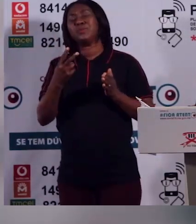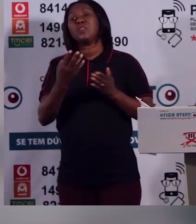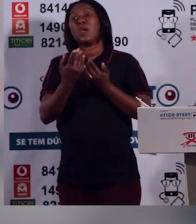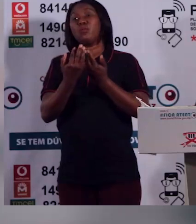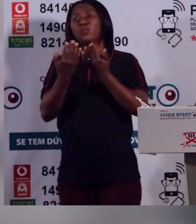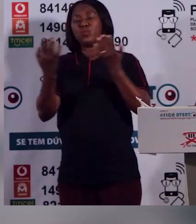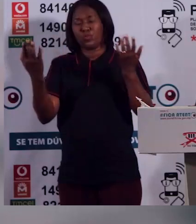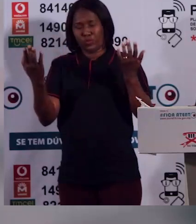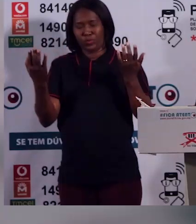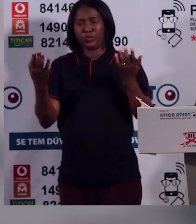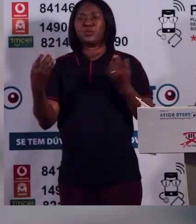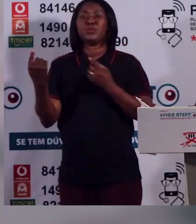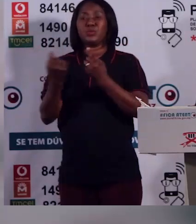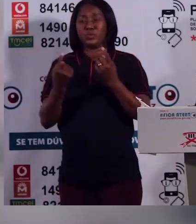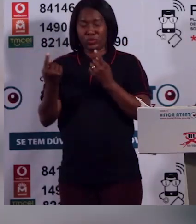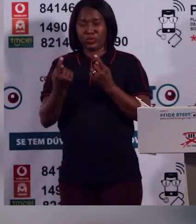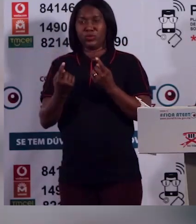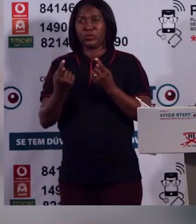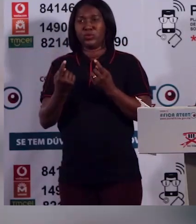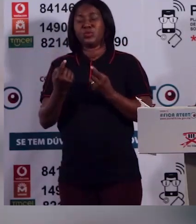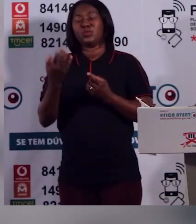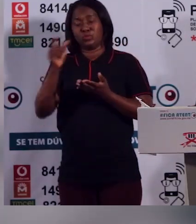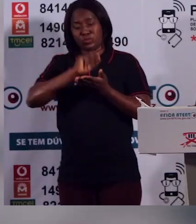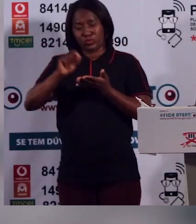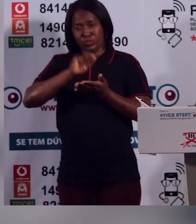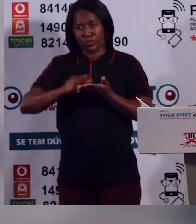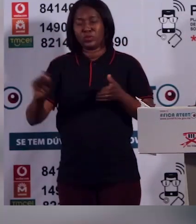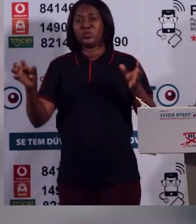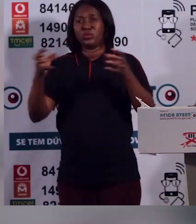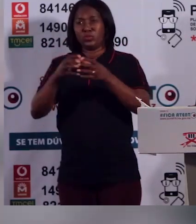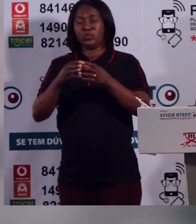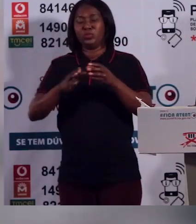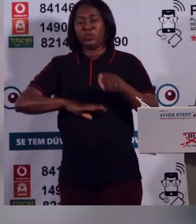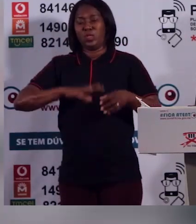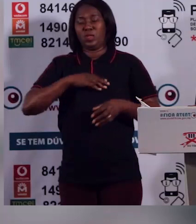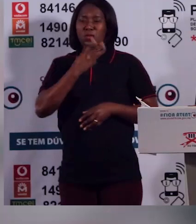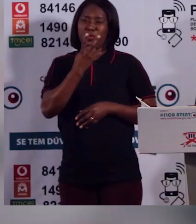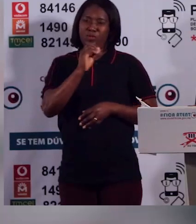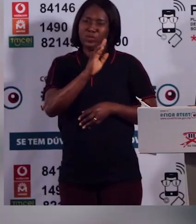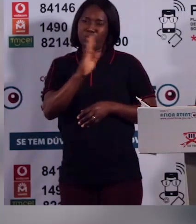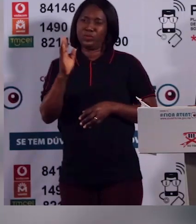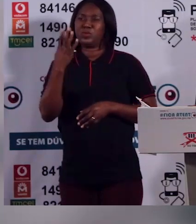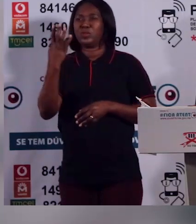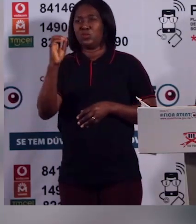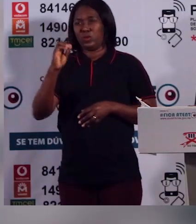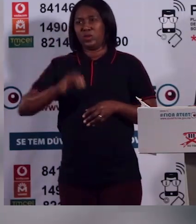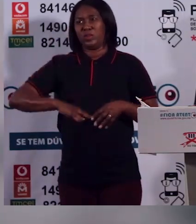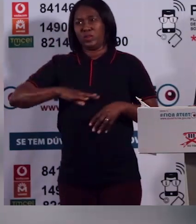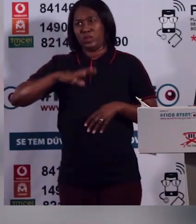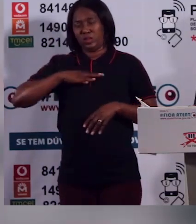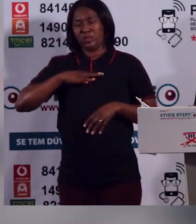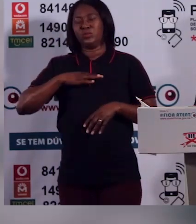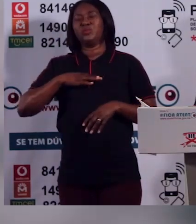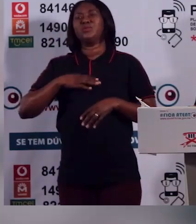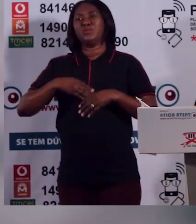casos, em números absolutos, se registra no grupo etário entre os 20 e os 40 anos de idade,